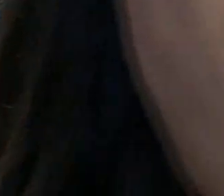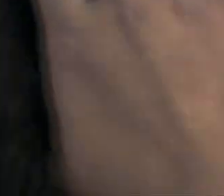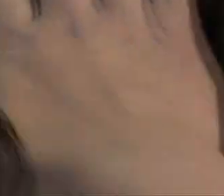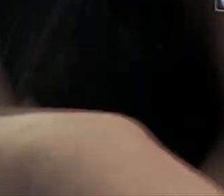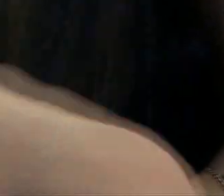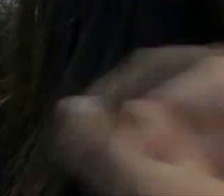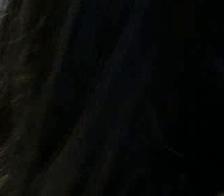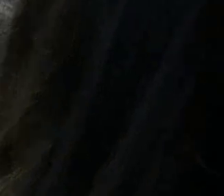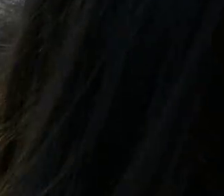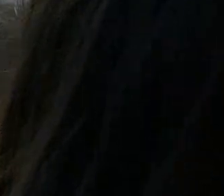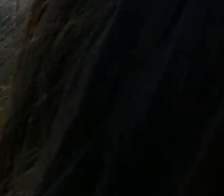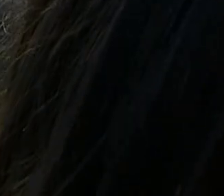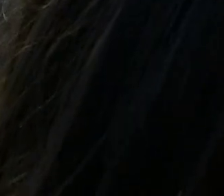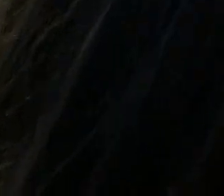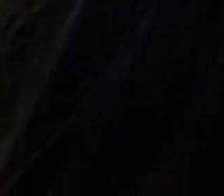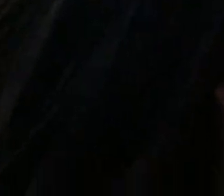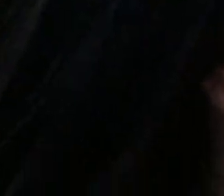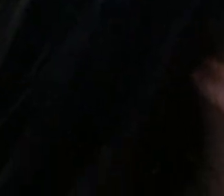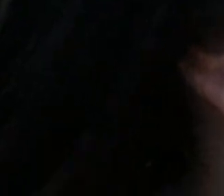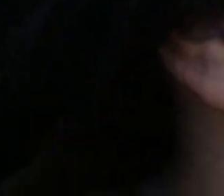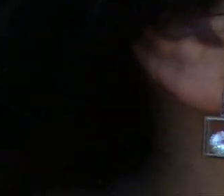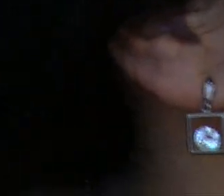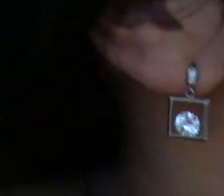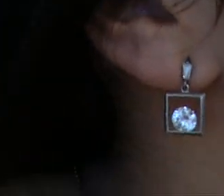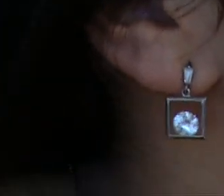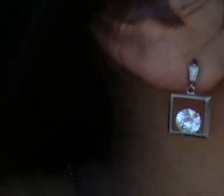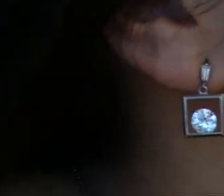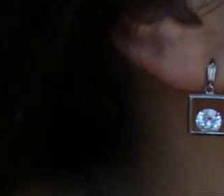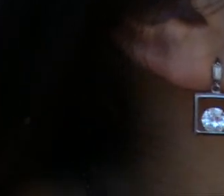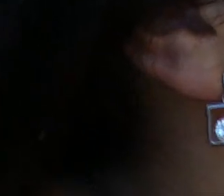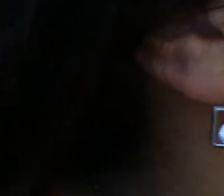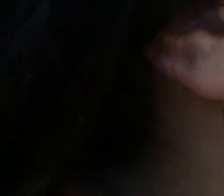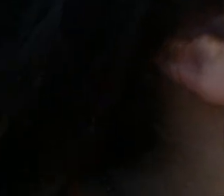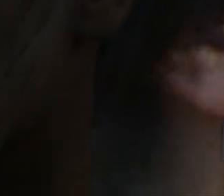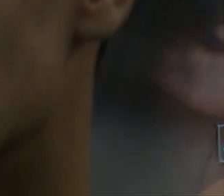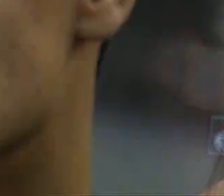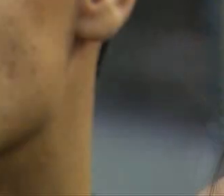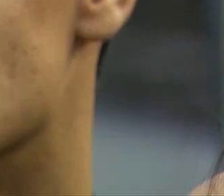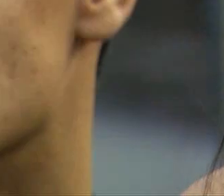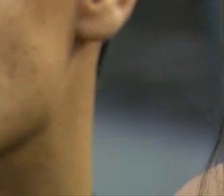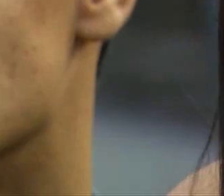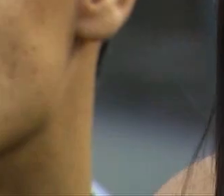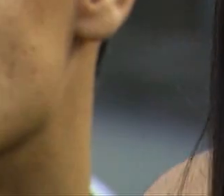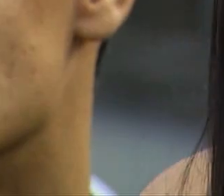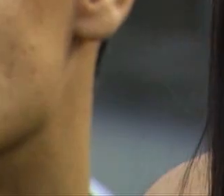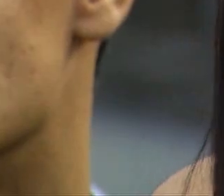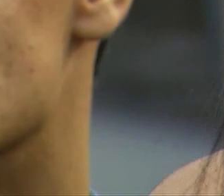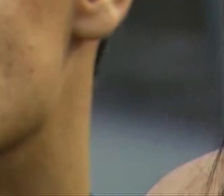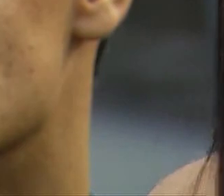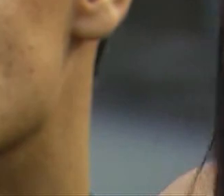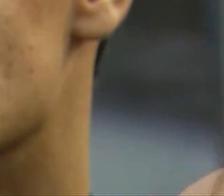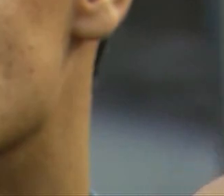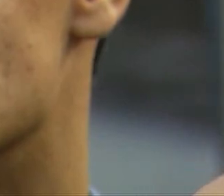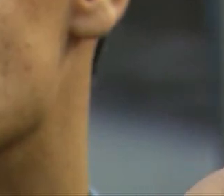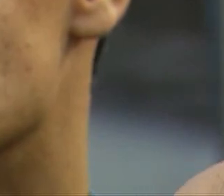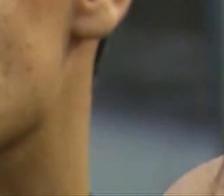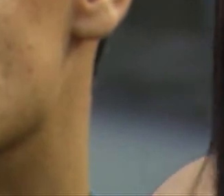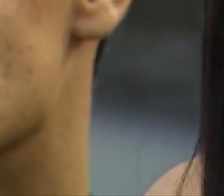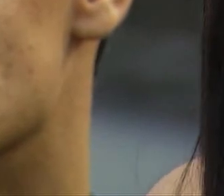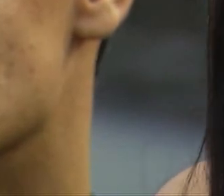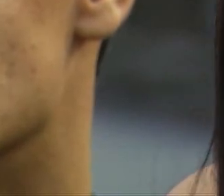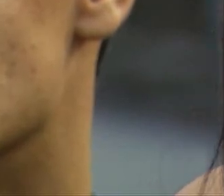existe paraíso na terra, coisas que eu nunca entendi, coisas que eu